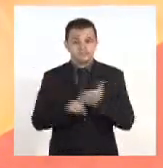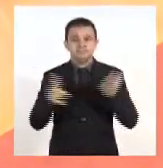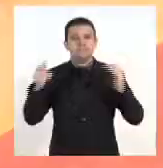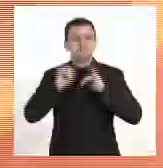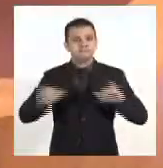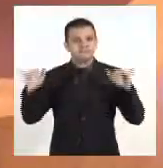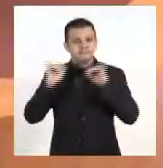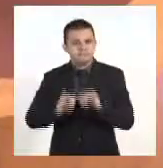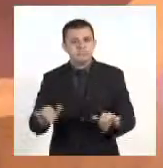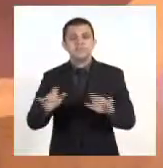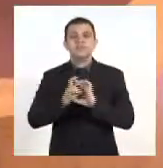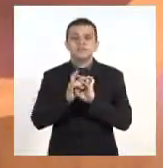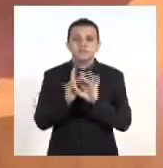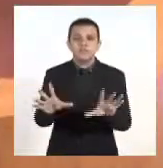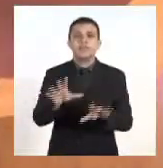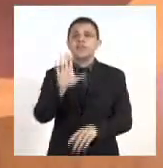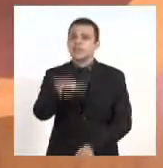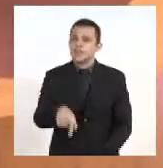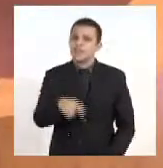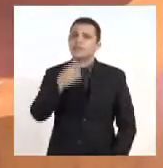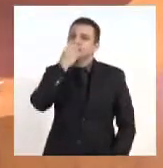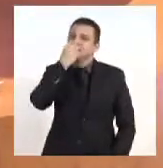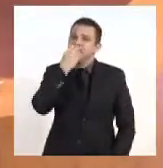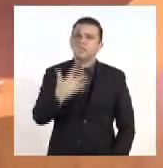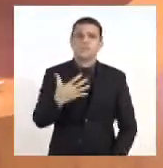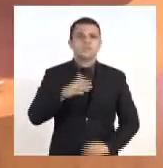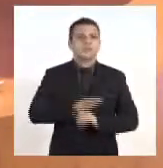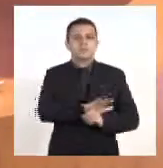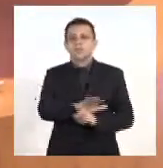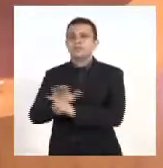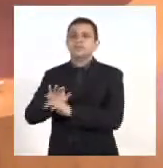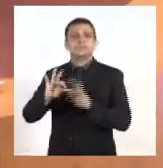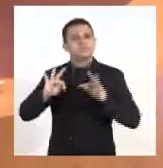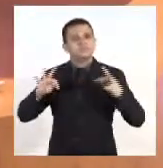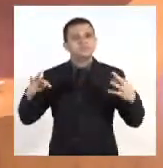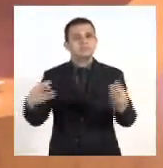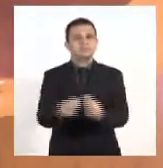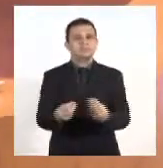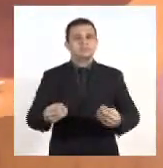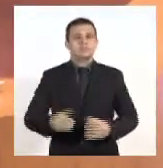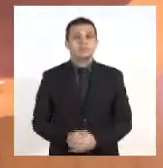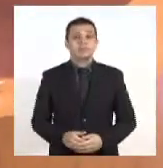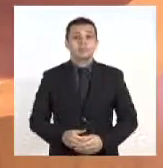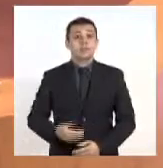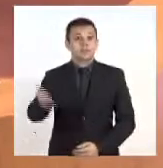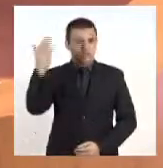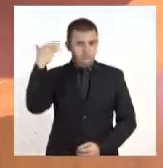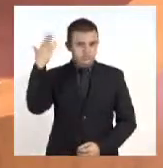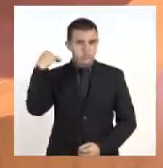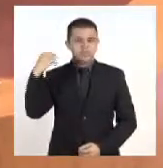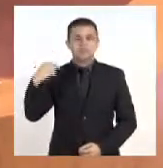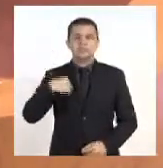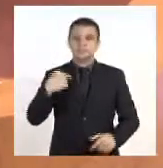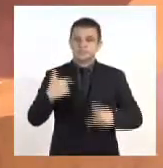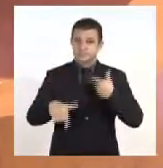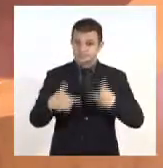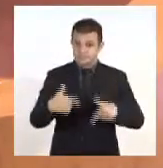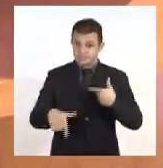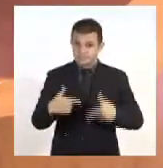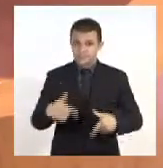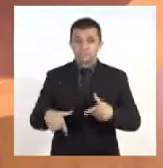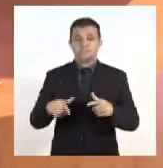todos. Sempre, deputado Zé Inácio, quando estava na faculdade, fiz